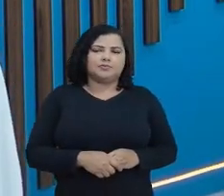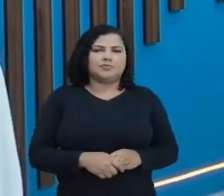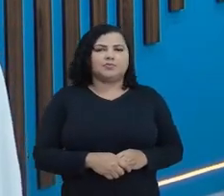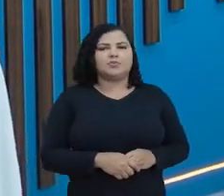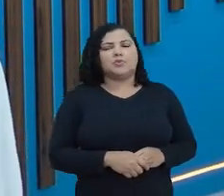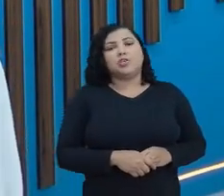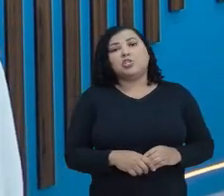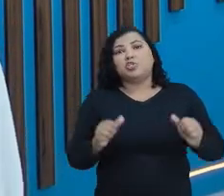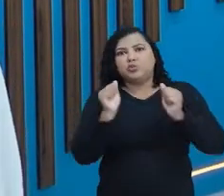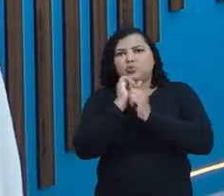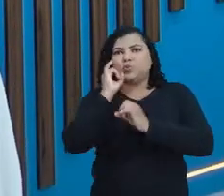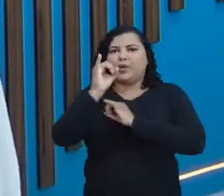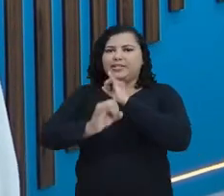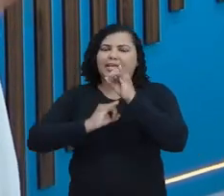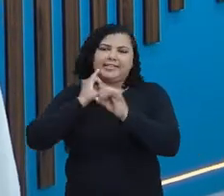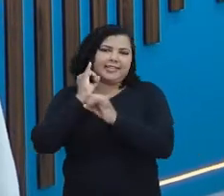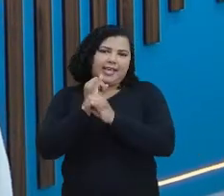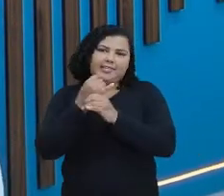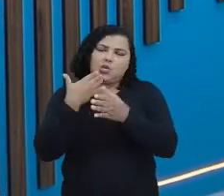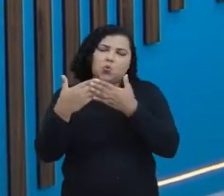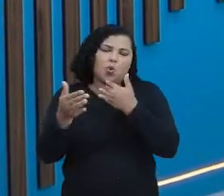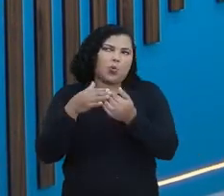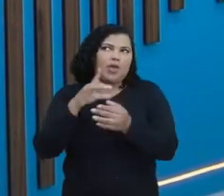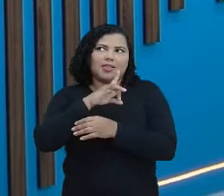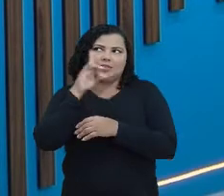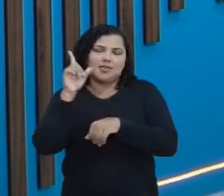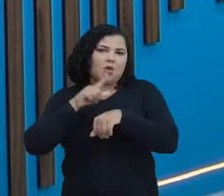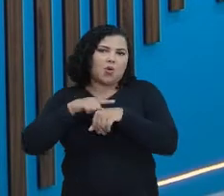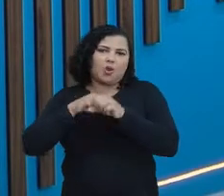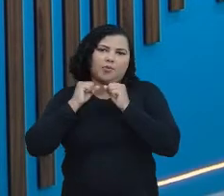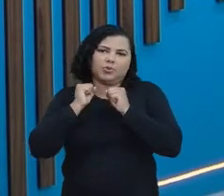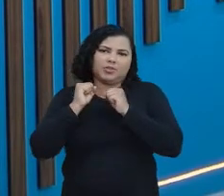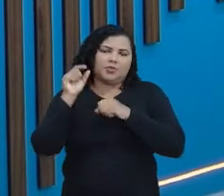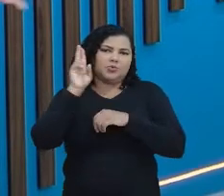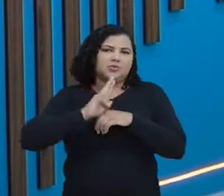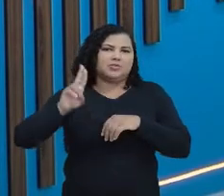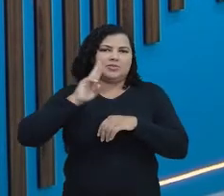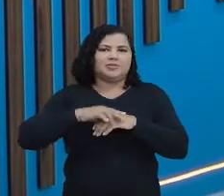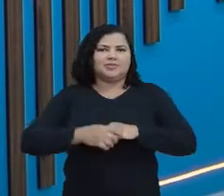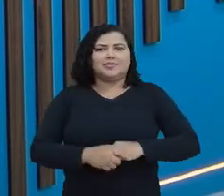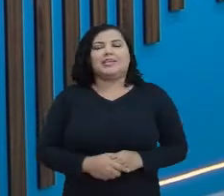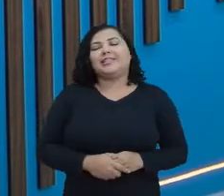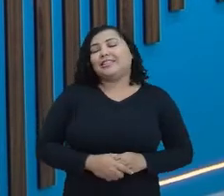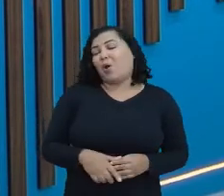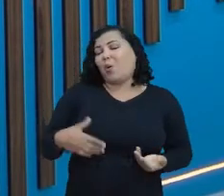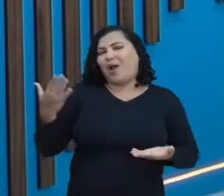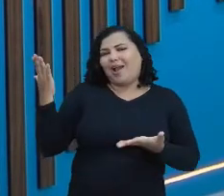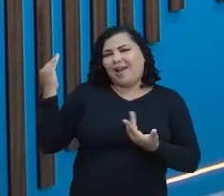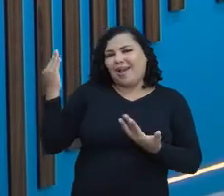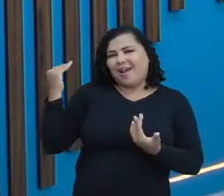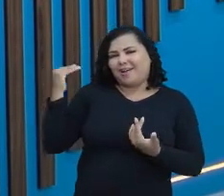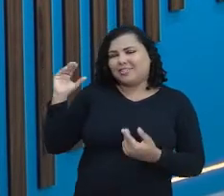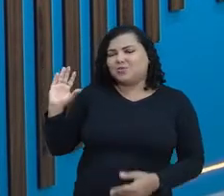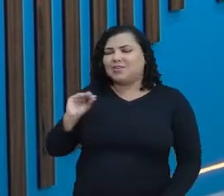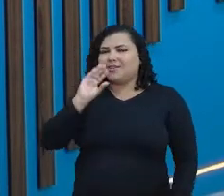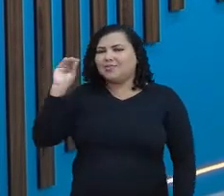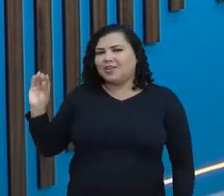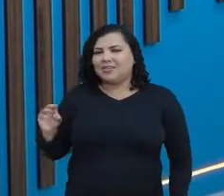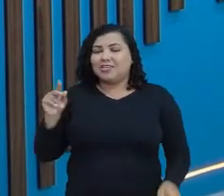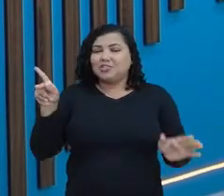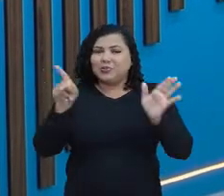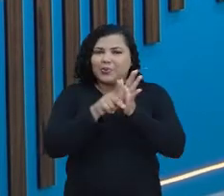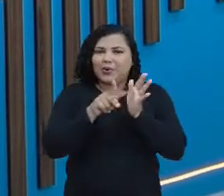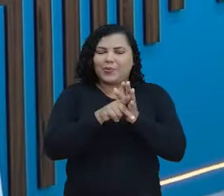mais a banda larga, que é quando a gente pode usar a internet o tempo inteiro, fizeram a adolescência dos anos 2000 e